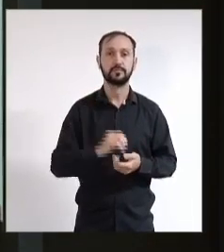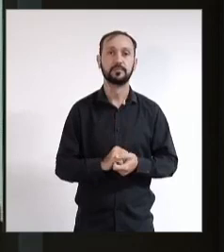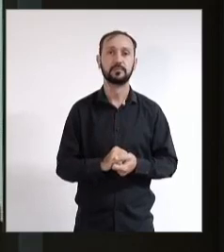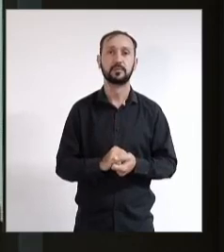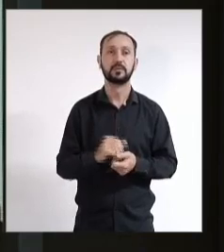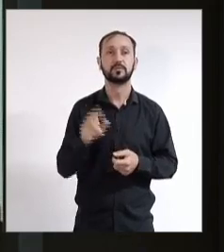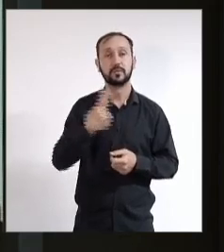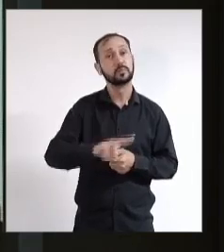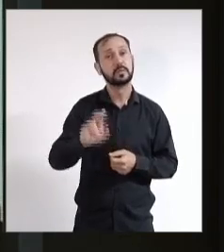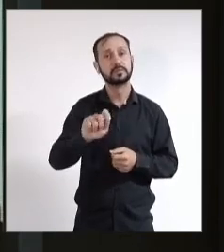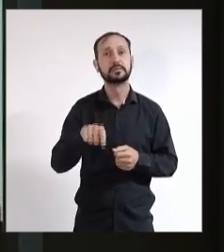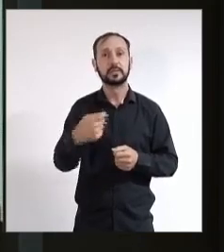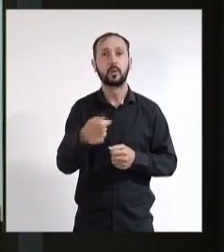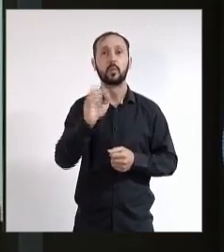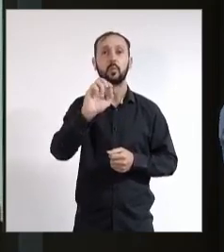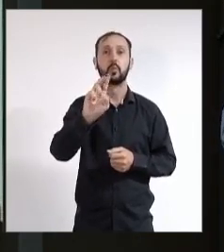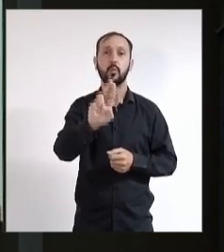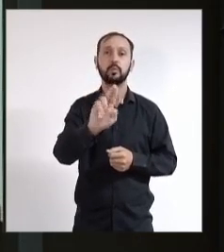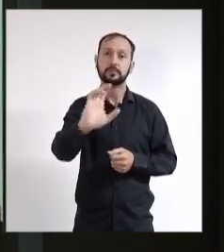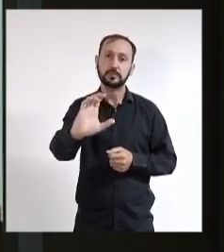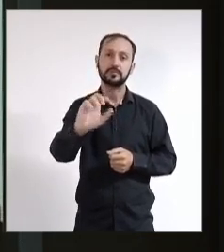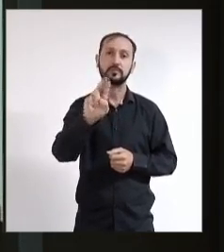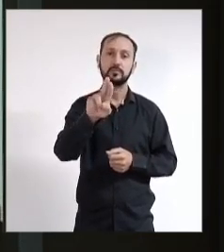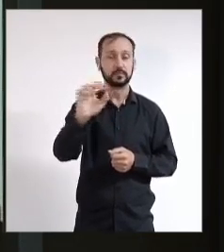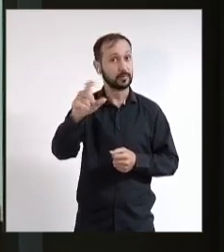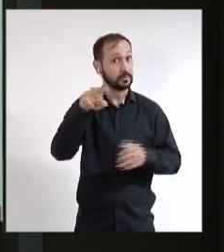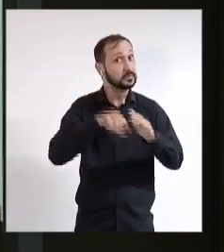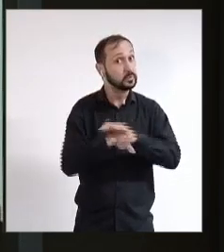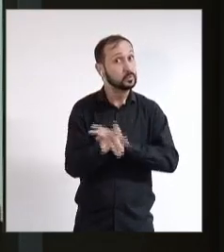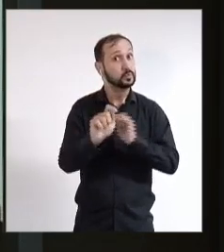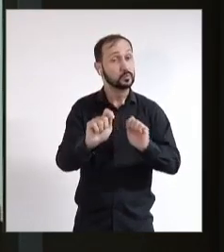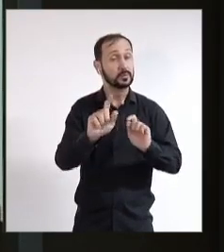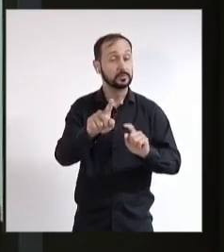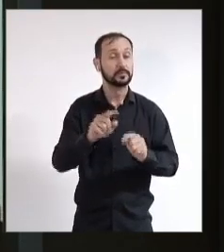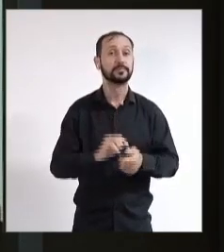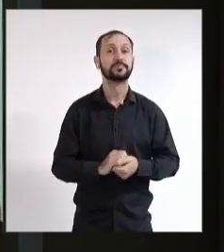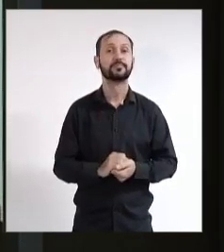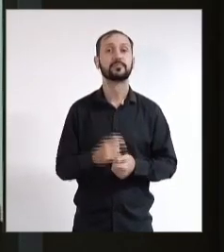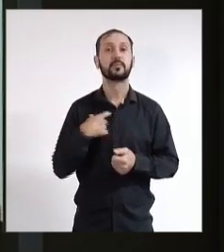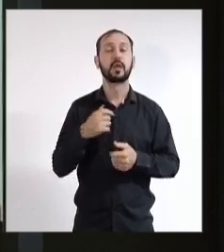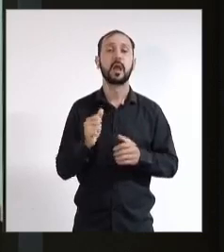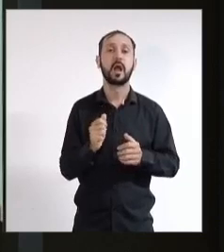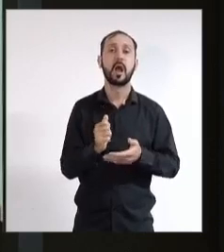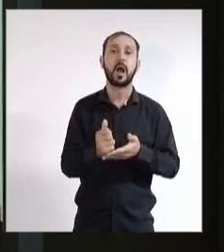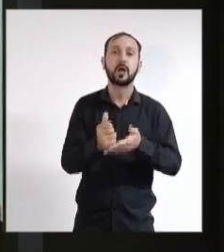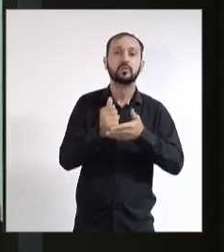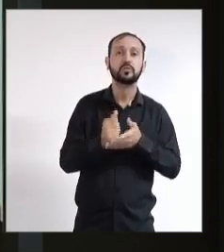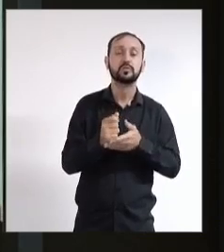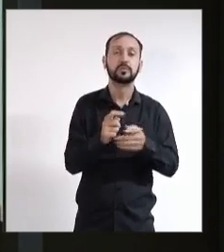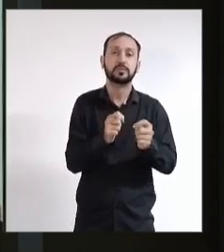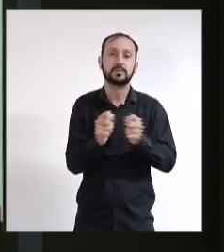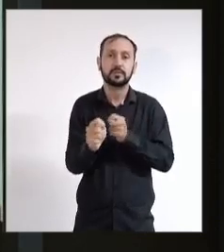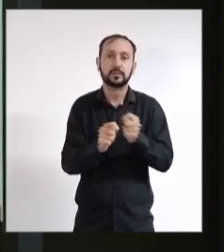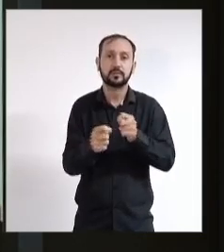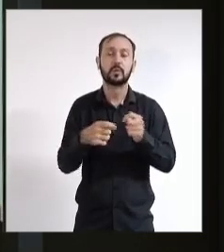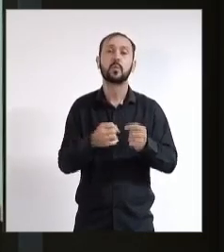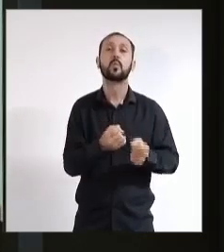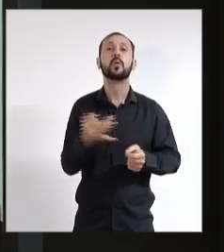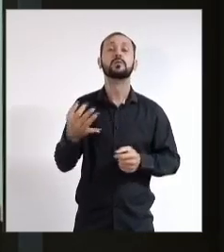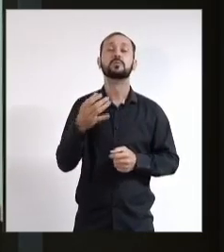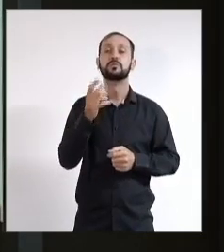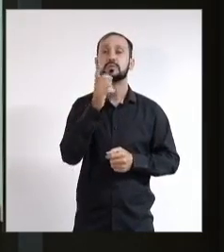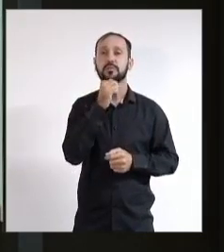ser muito utilizado aqui tá vamos nos acostumando com essas siglas ela ajuda a regular a qualidade ea quantidade de água